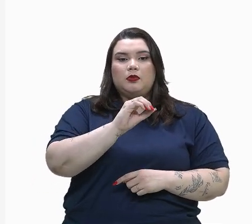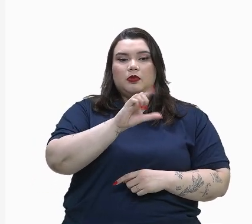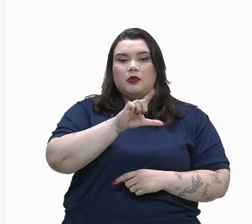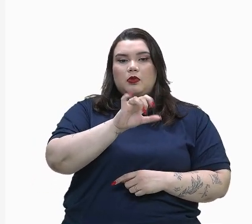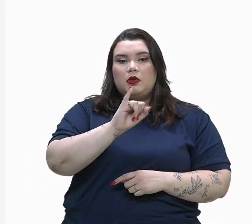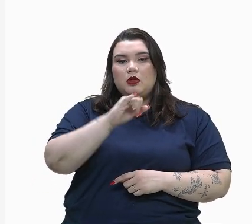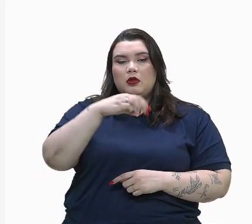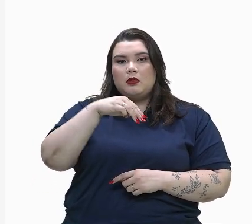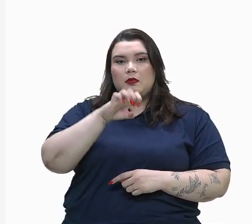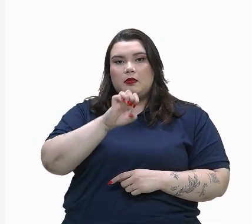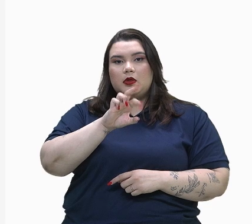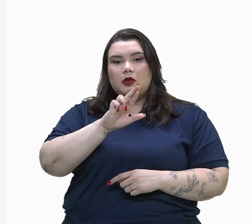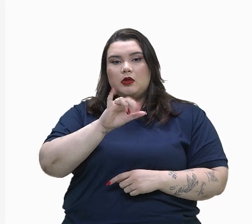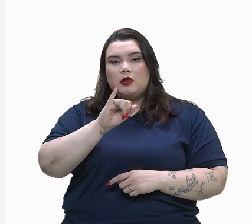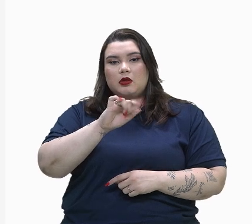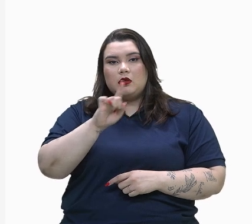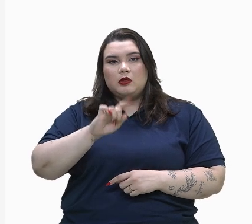polimerização.